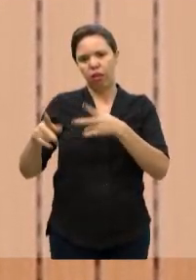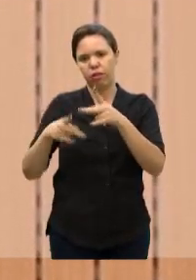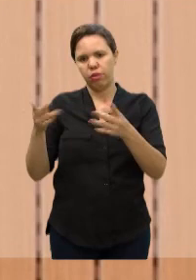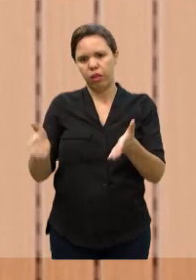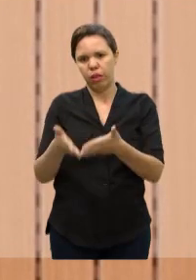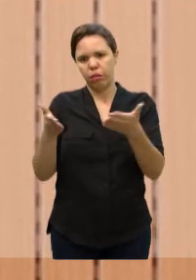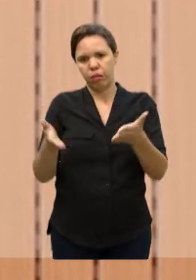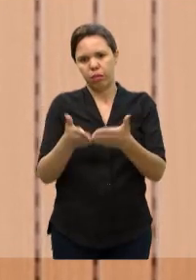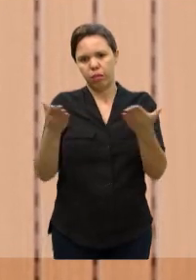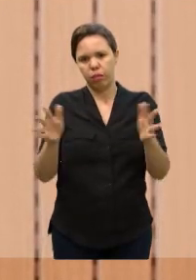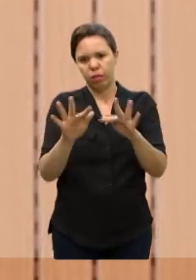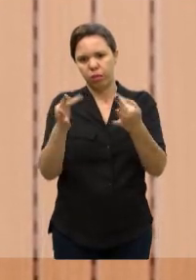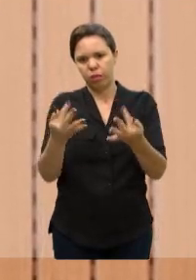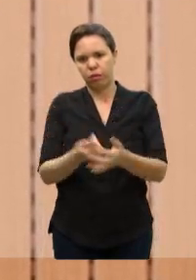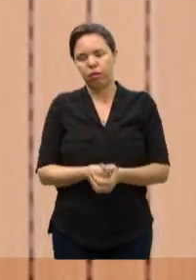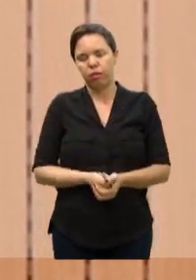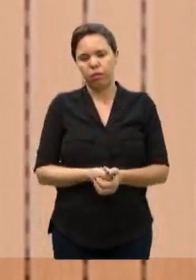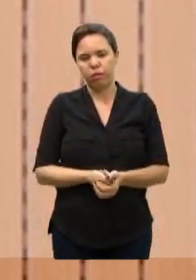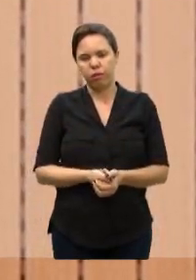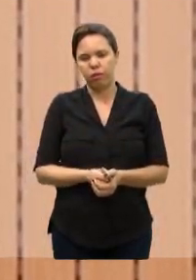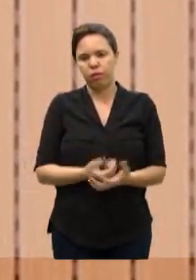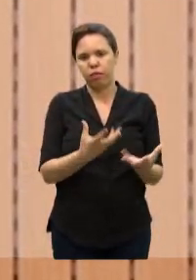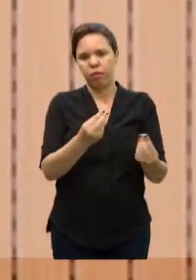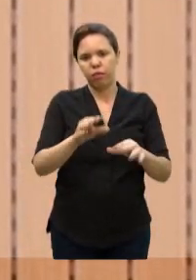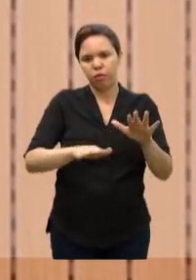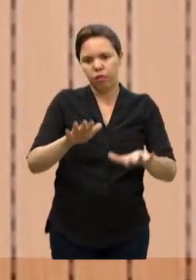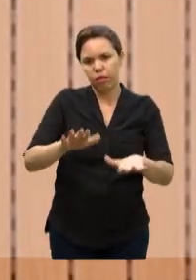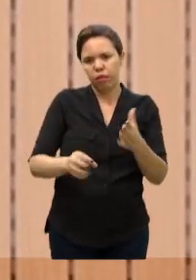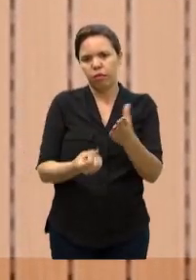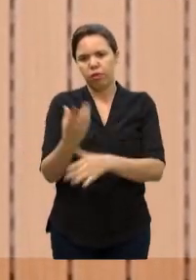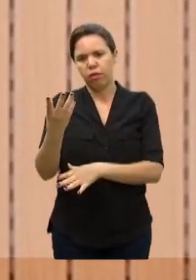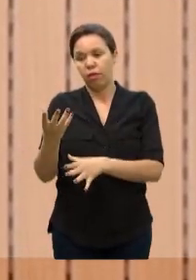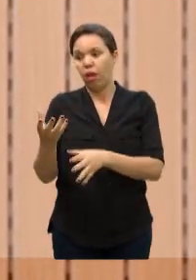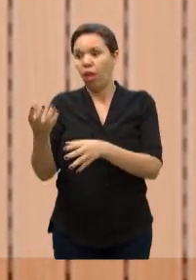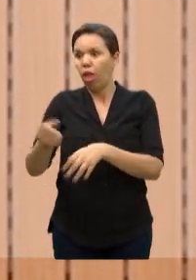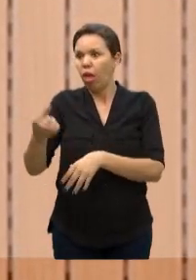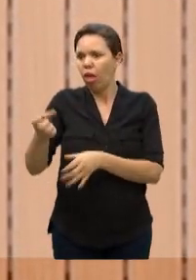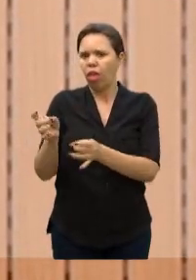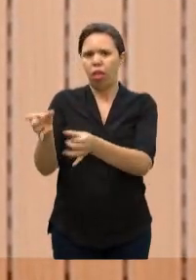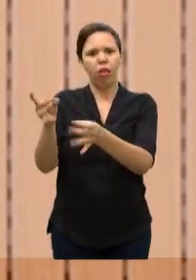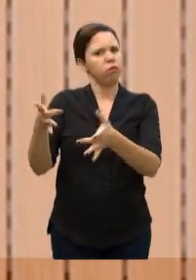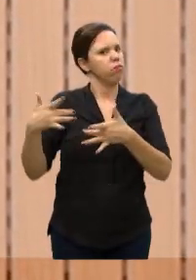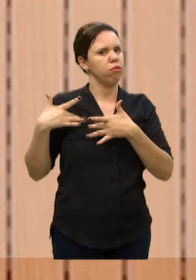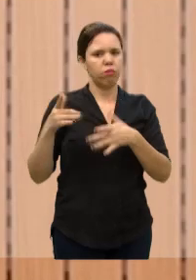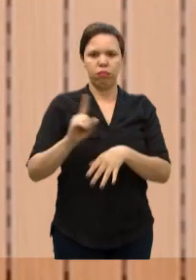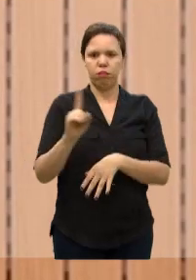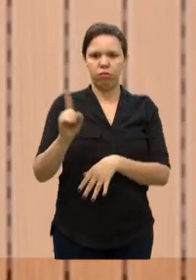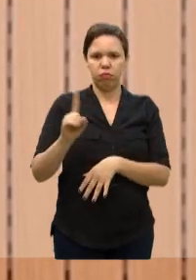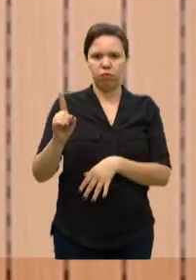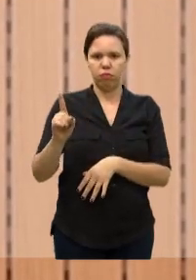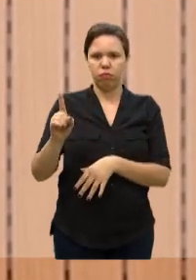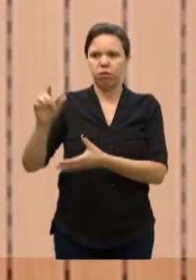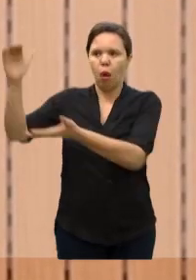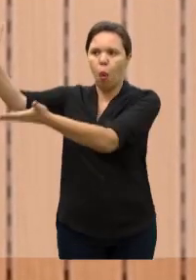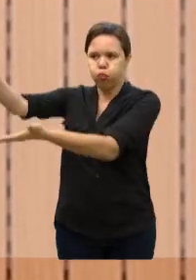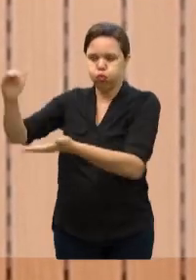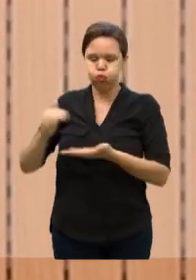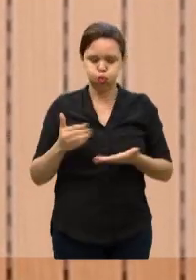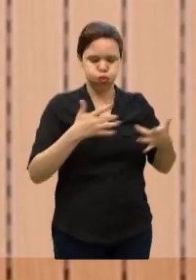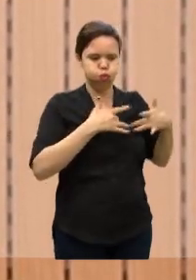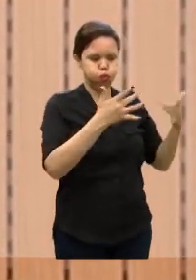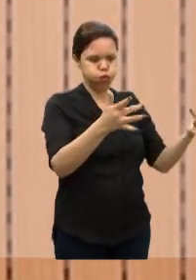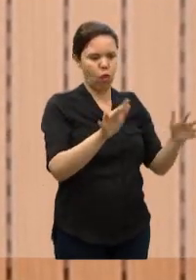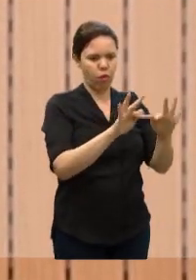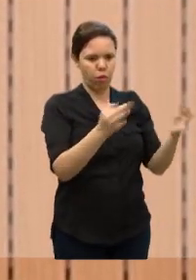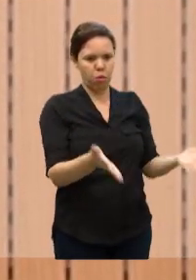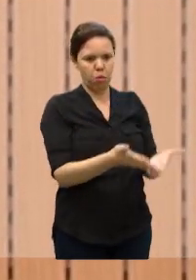para as famílias carentes. E muitas vezes esse leite era vendido e não doado, que ele vinha do SEASA para ser doado para